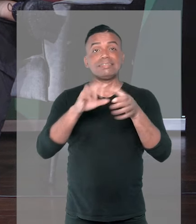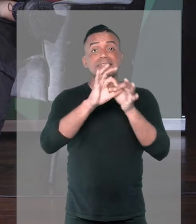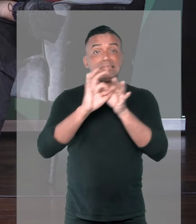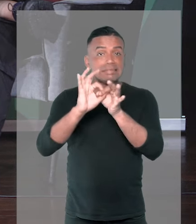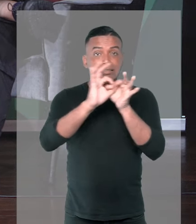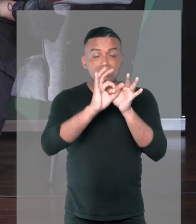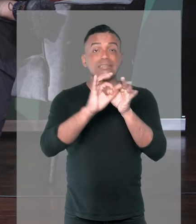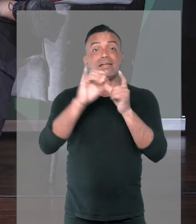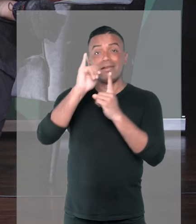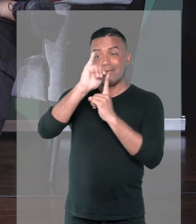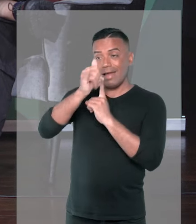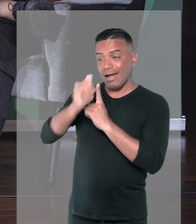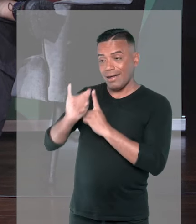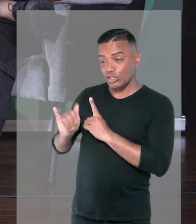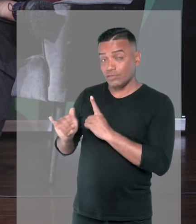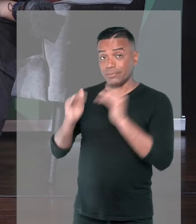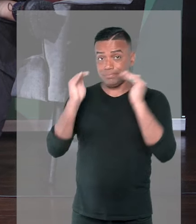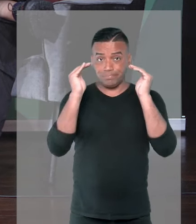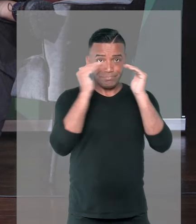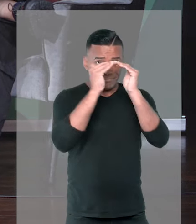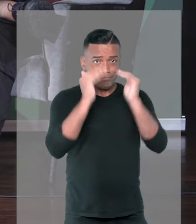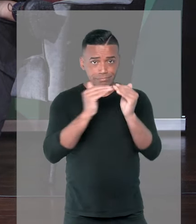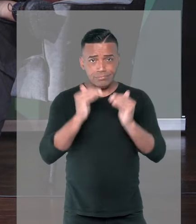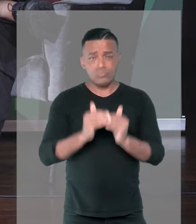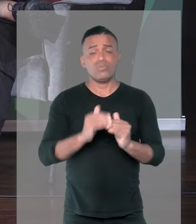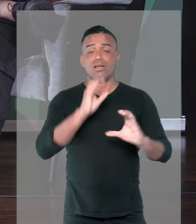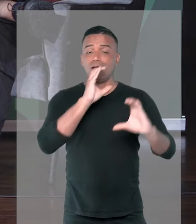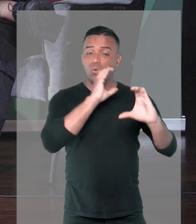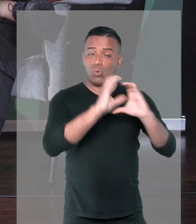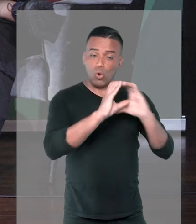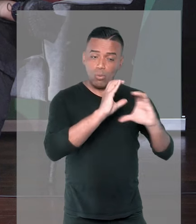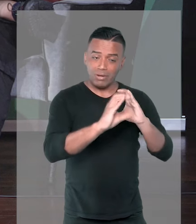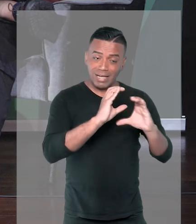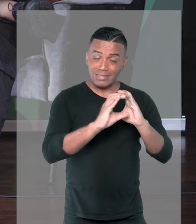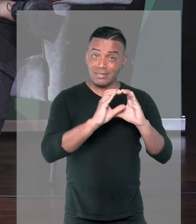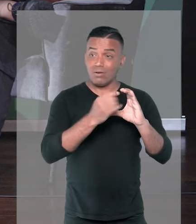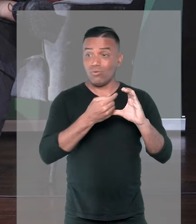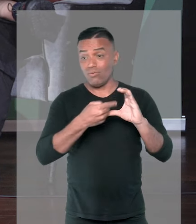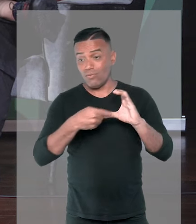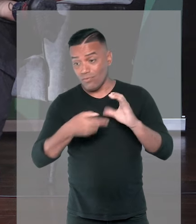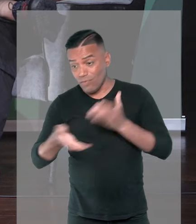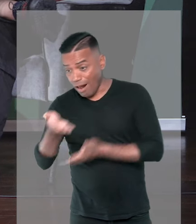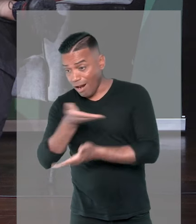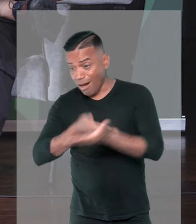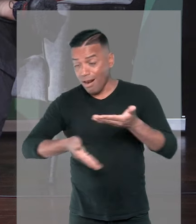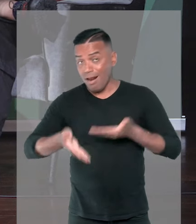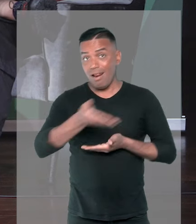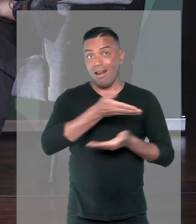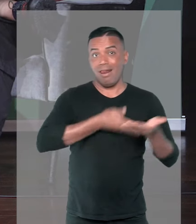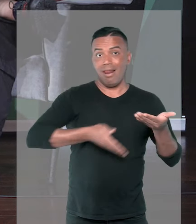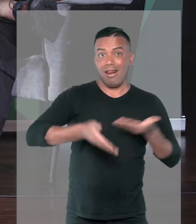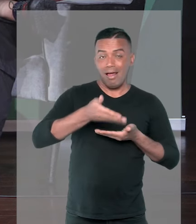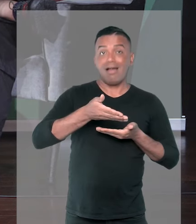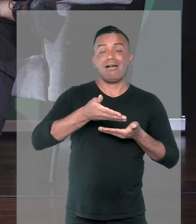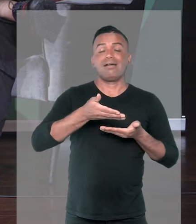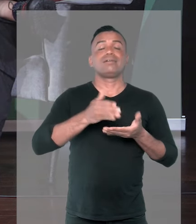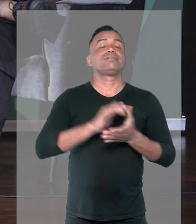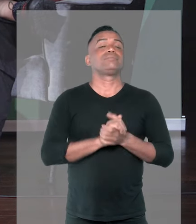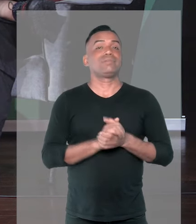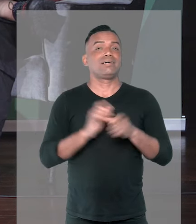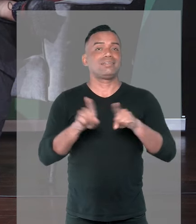narrativas Ou seja a combinação de comunicação ida e volta e entre as pessoas envolvidas e